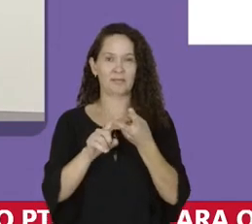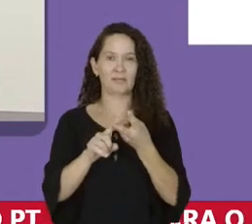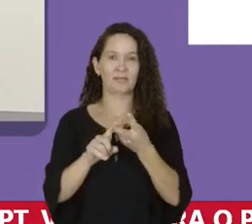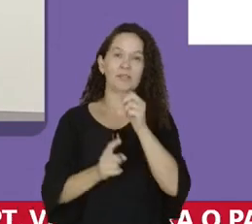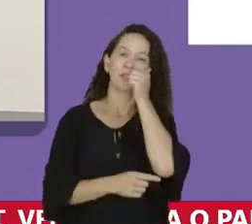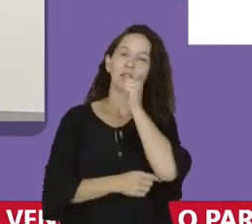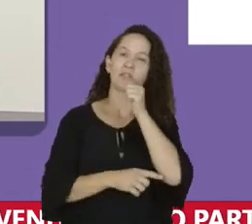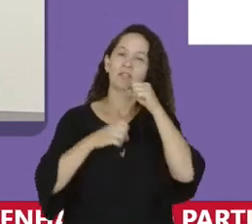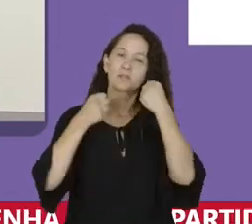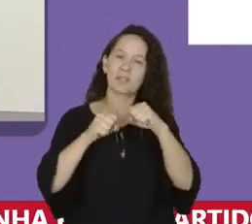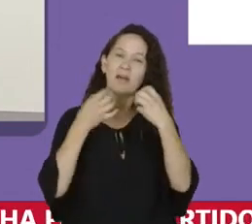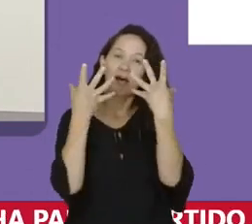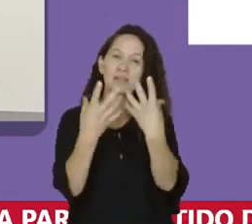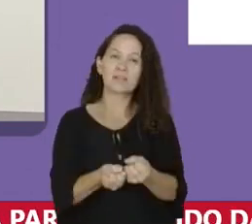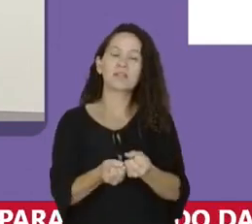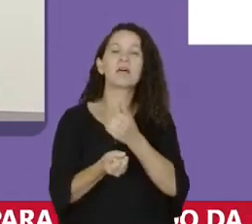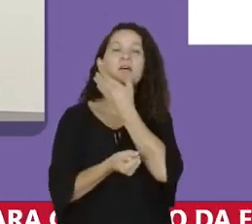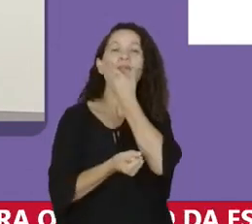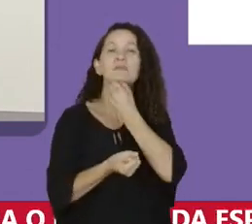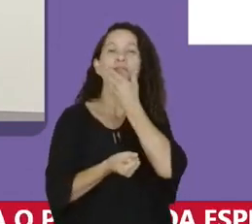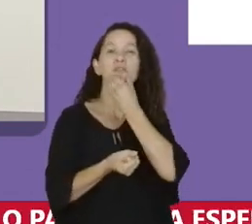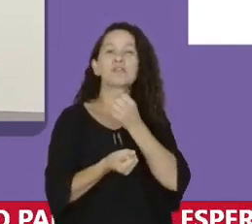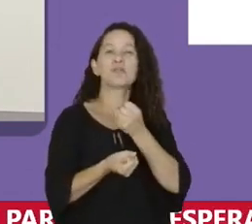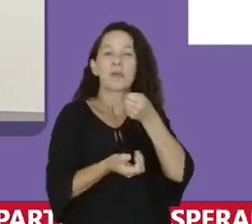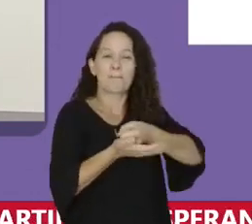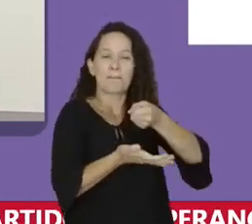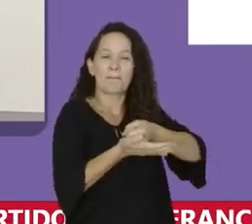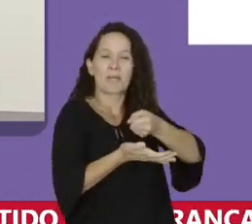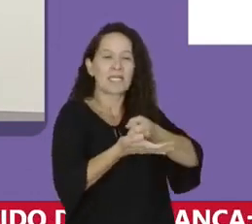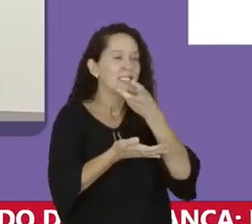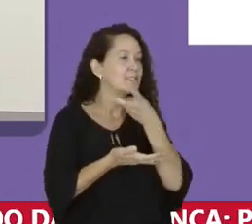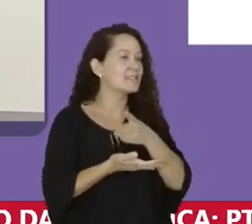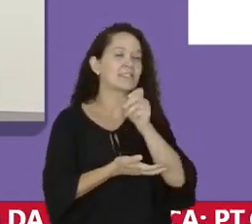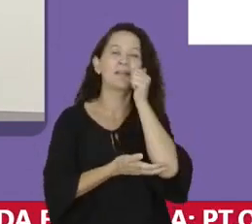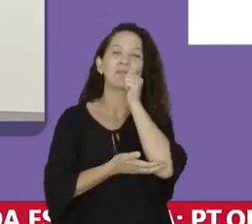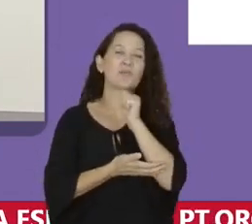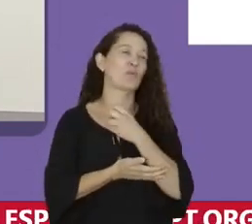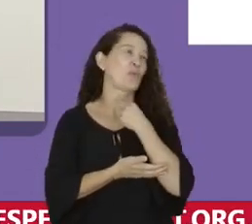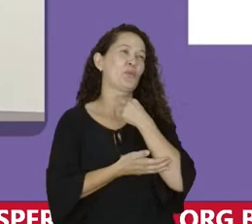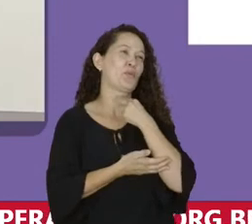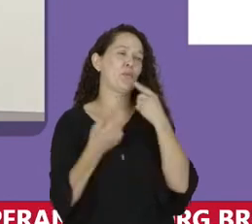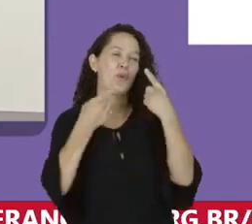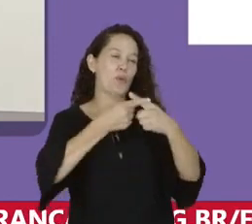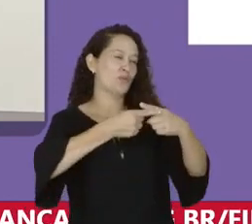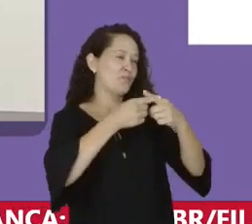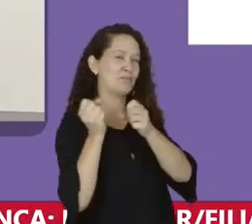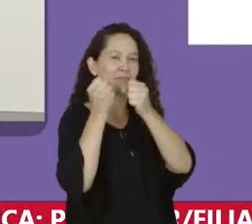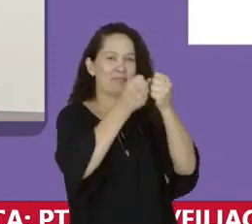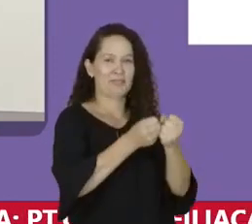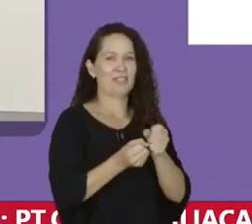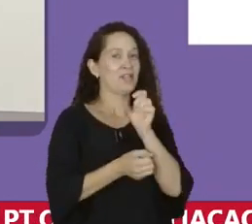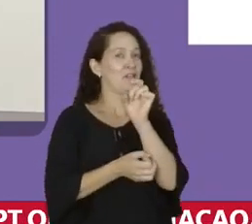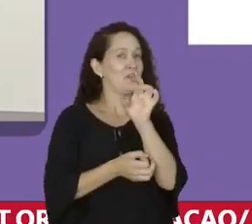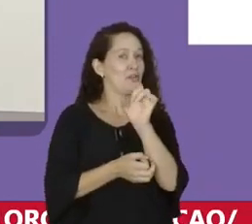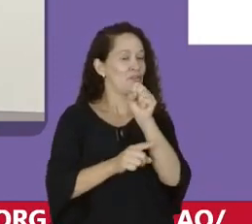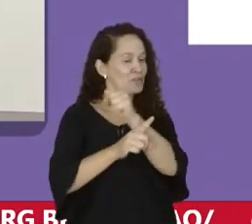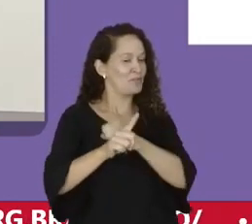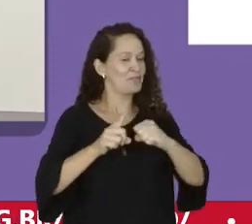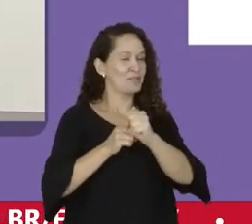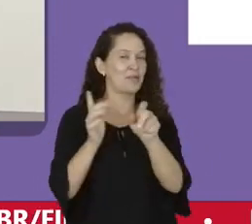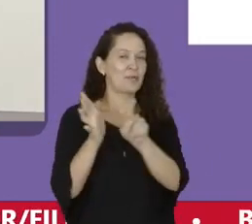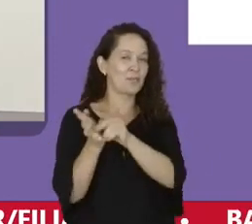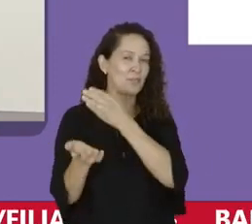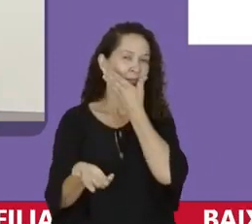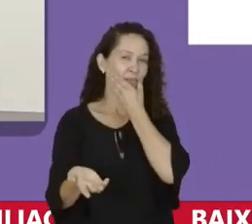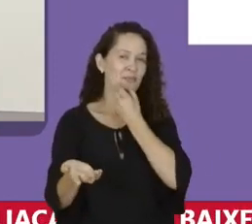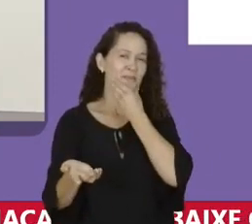que elas devem aceitar que os homens devem mandar, que as mulheres não devem disputar o poder. Quem tem que disputar o poder na sociedade